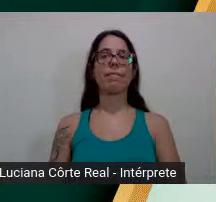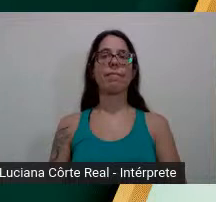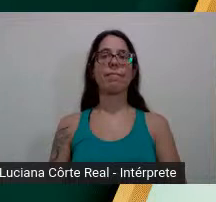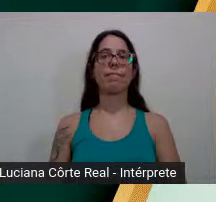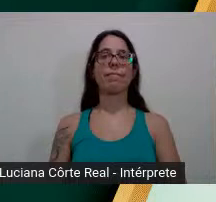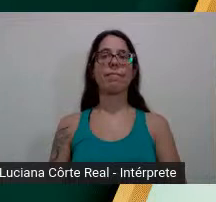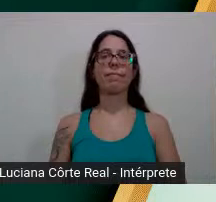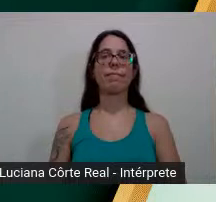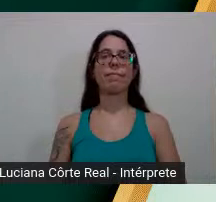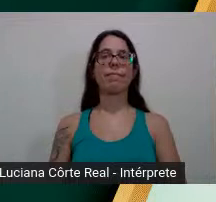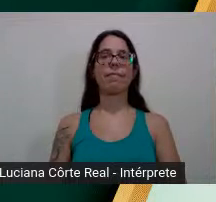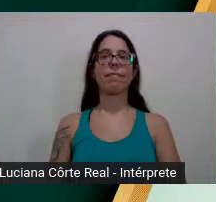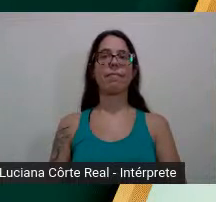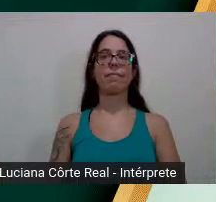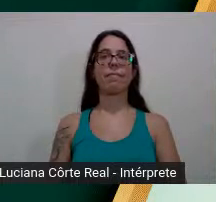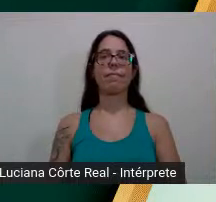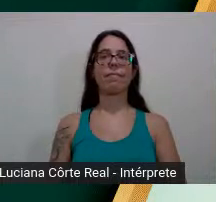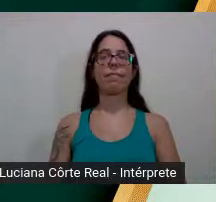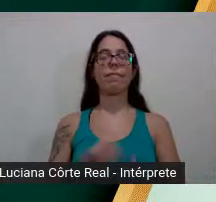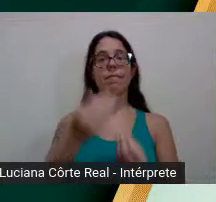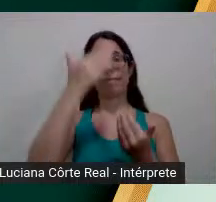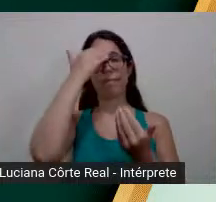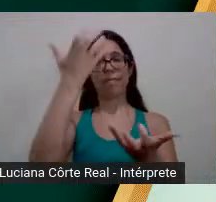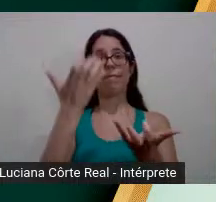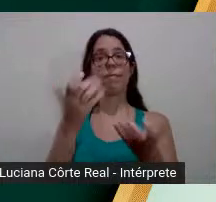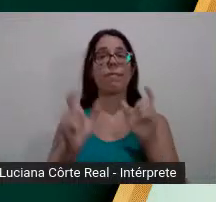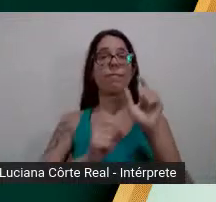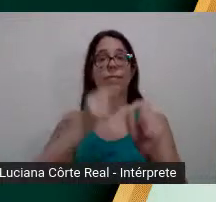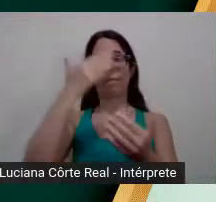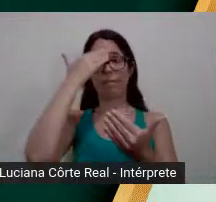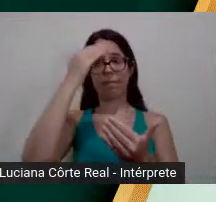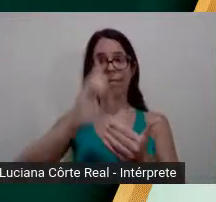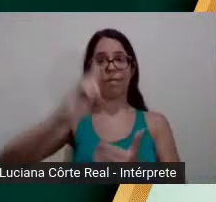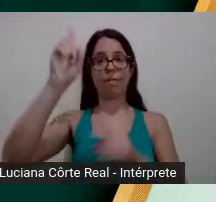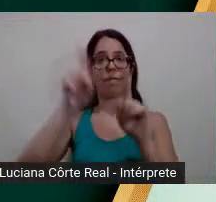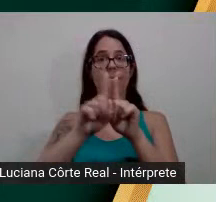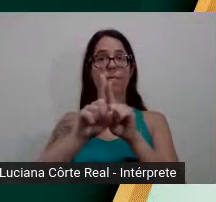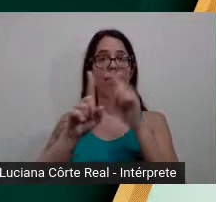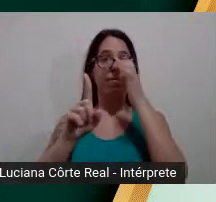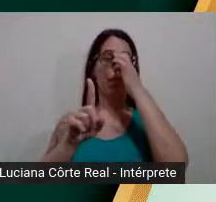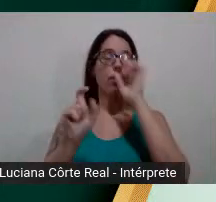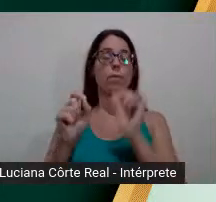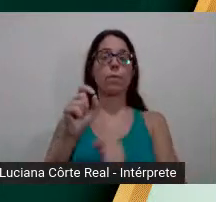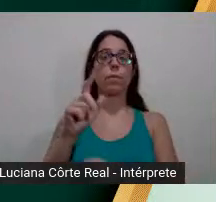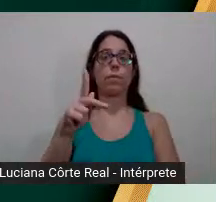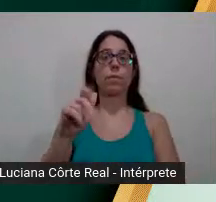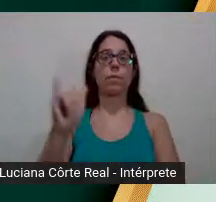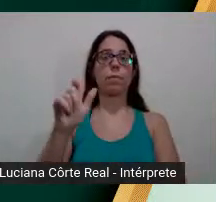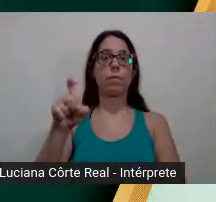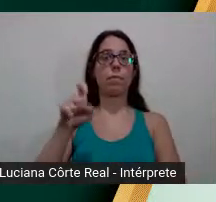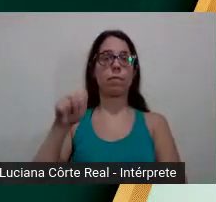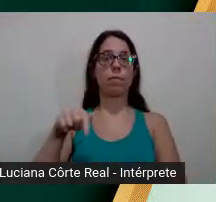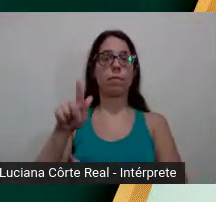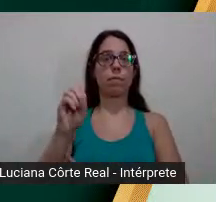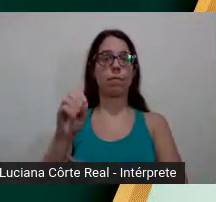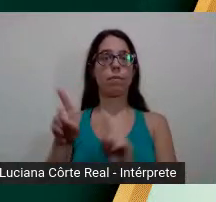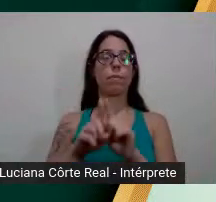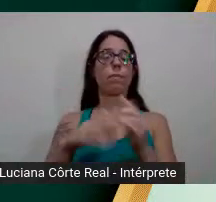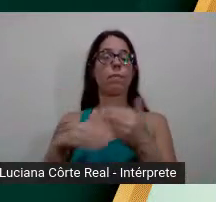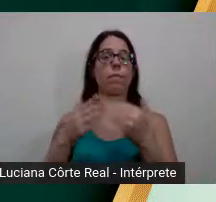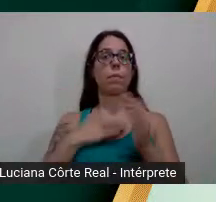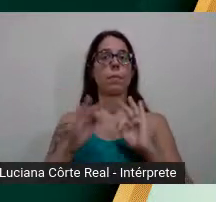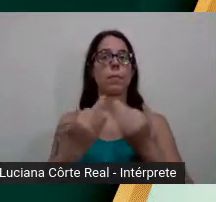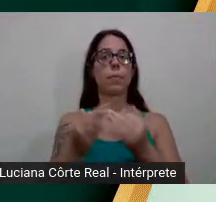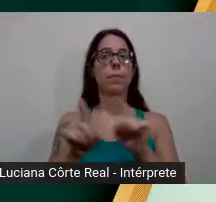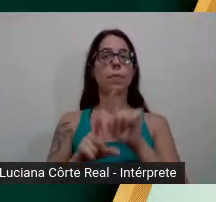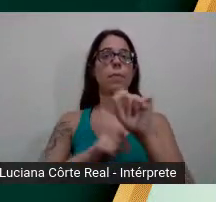Muito obrigada, queria agradecer a Deus e ao Pai Xangô a toda a minha família, os meus amigos e a